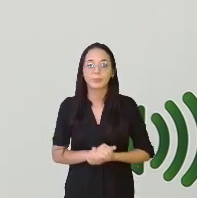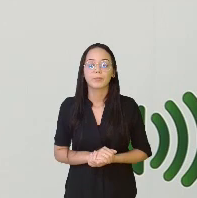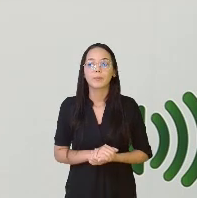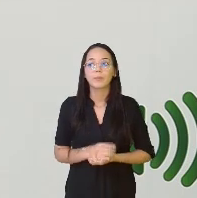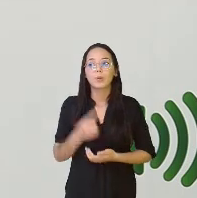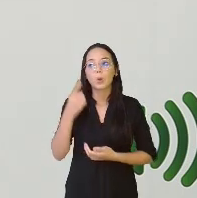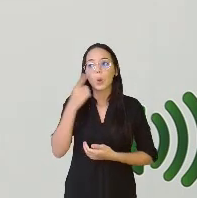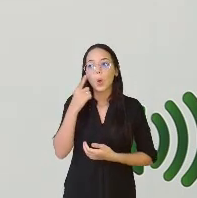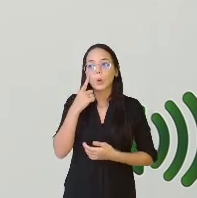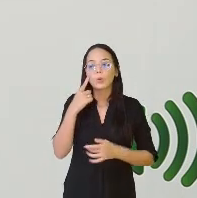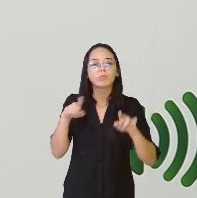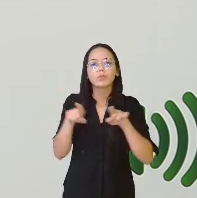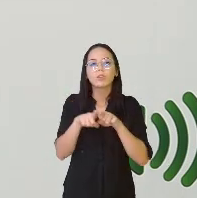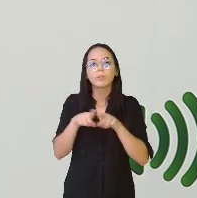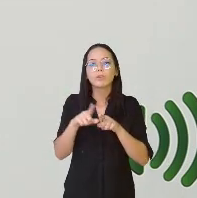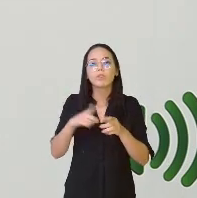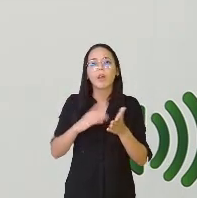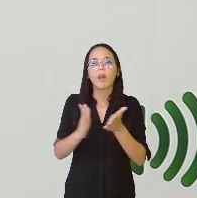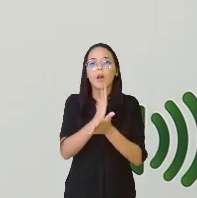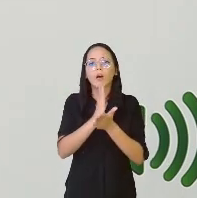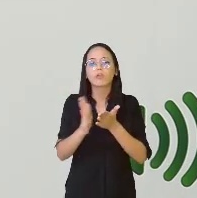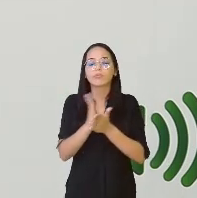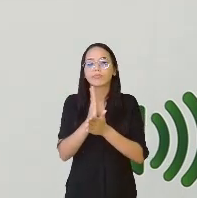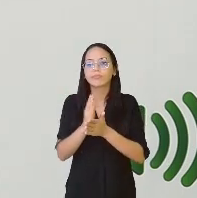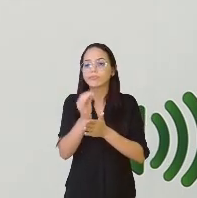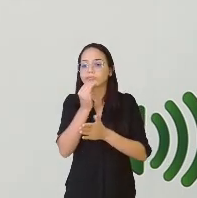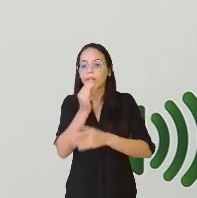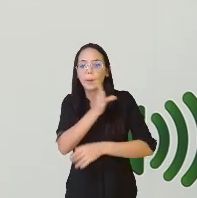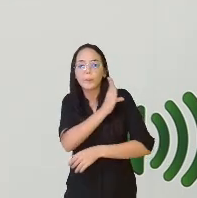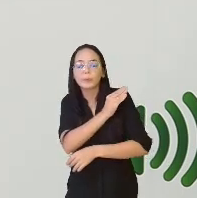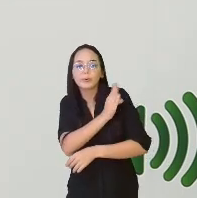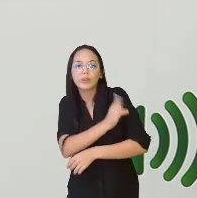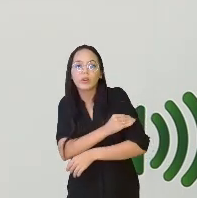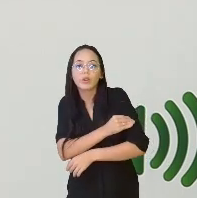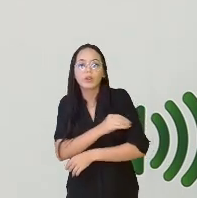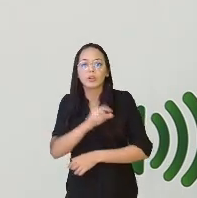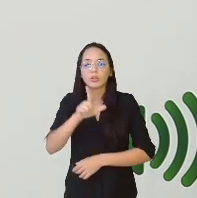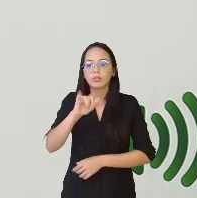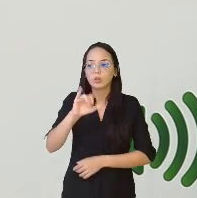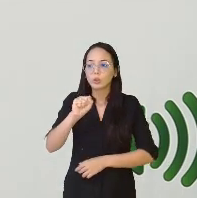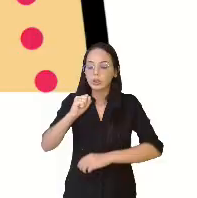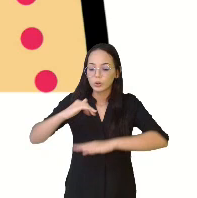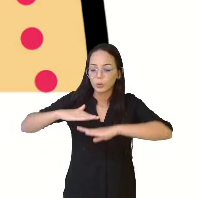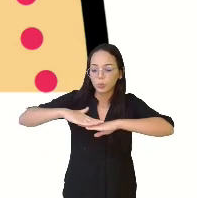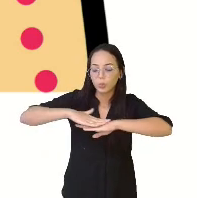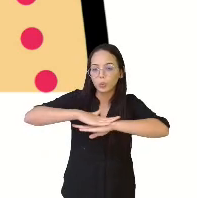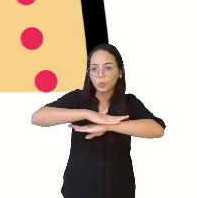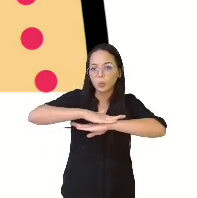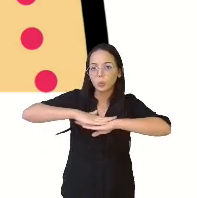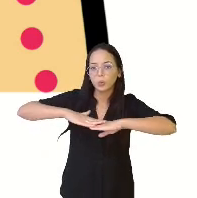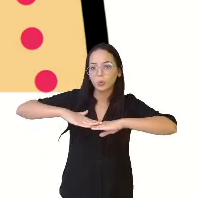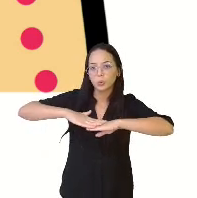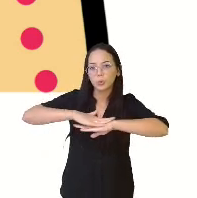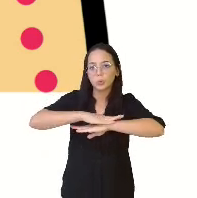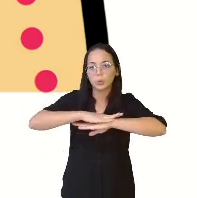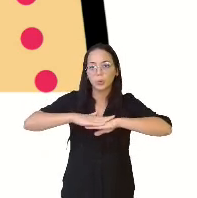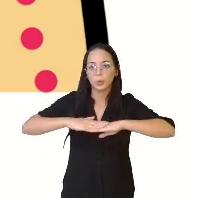eu também tenho os músculos lisos, que são basicamente os músculos que estão